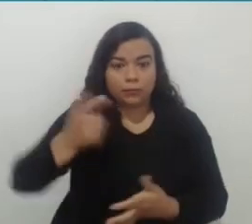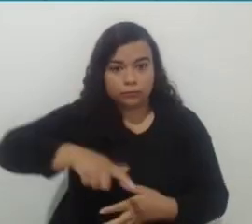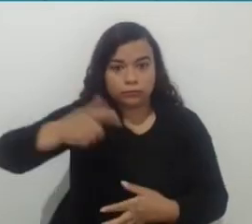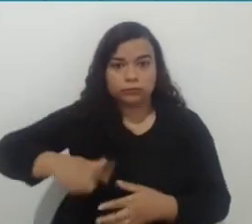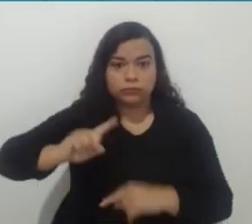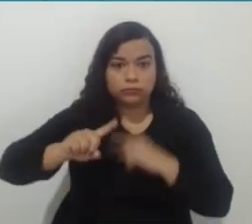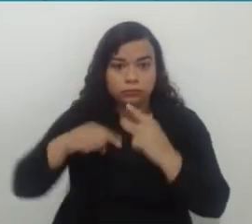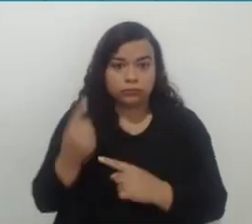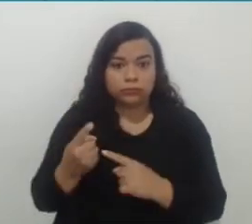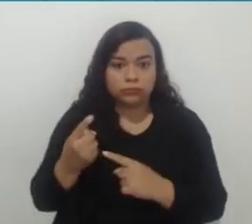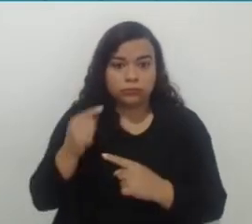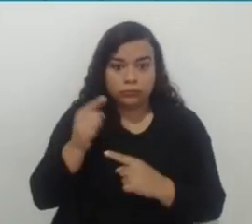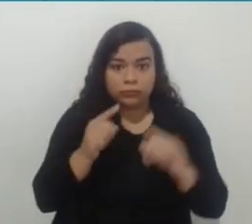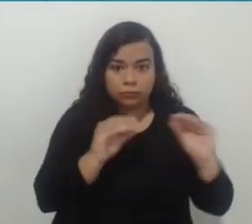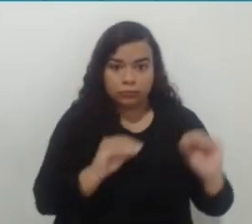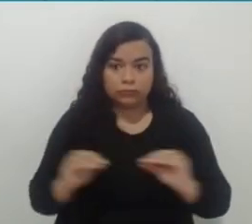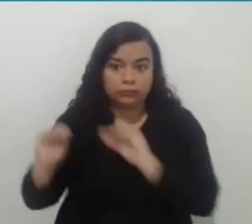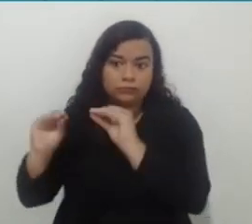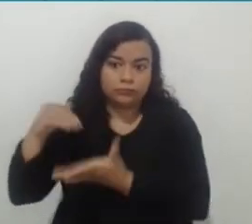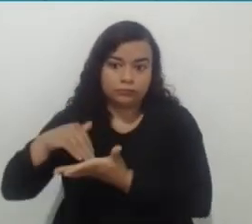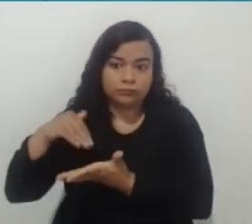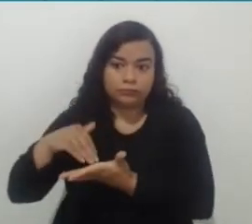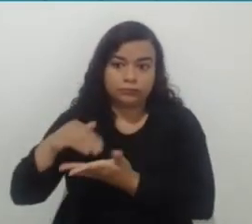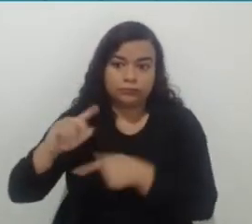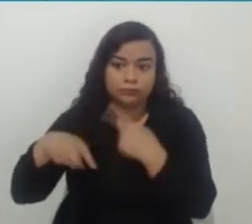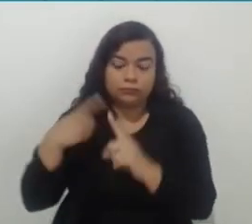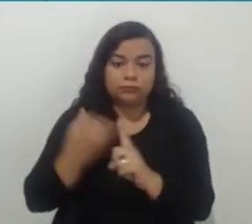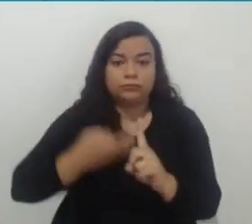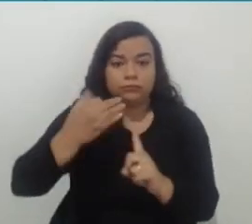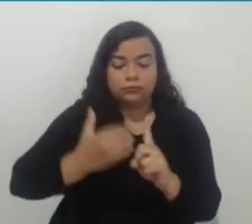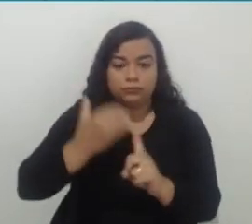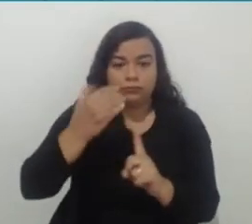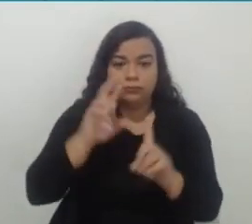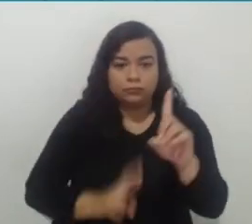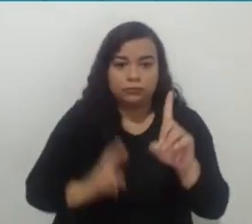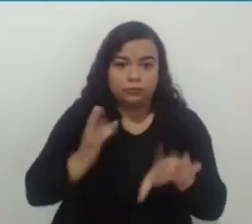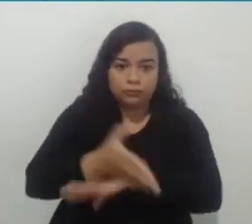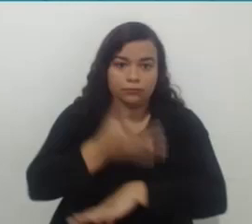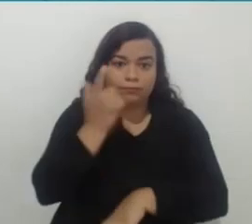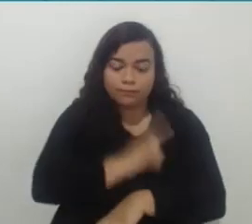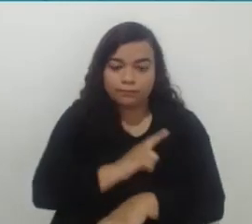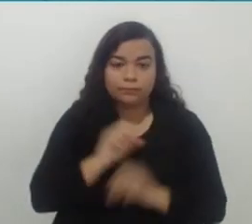pode deixar esse para quando o desembargador Cláudio, relator, conseguir acessar a sala.